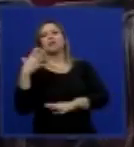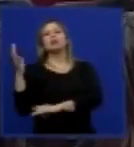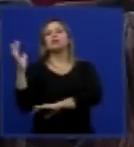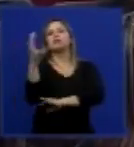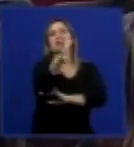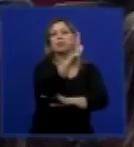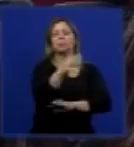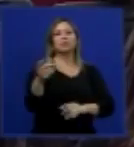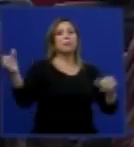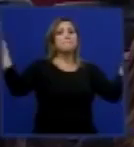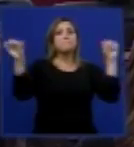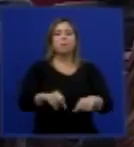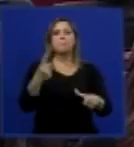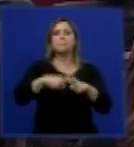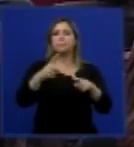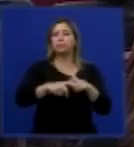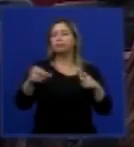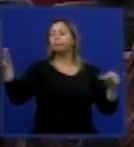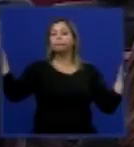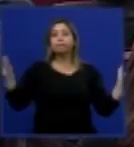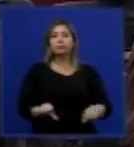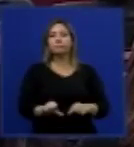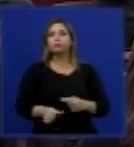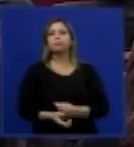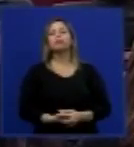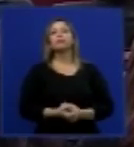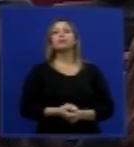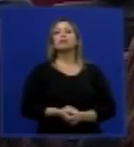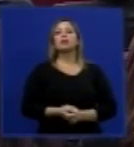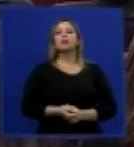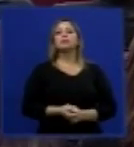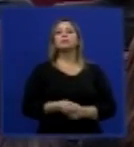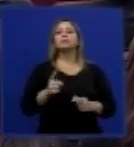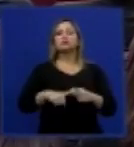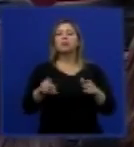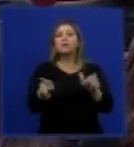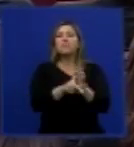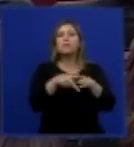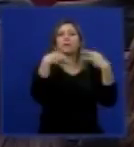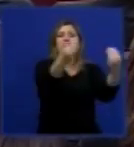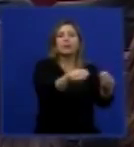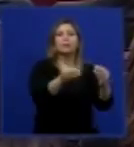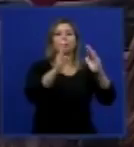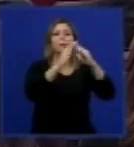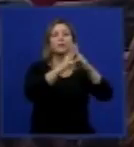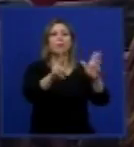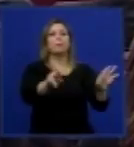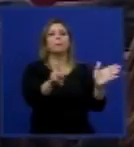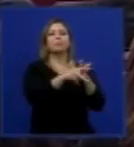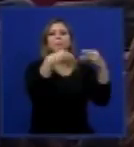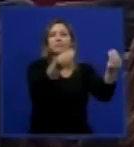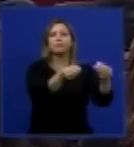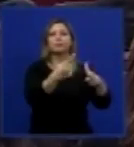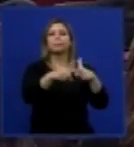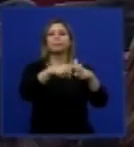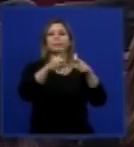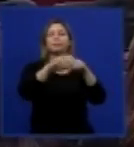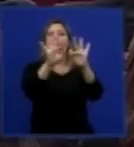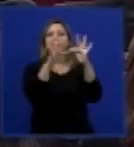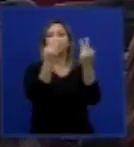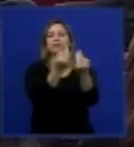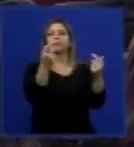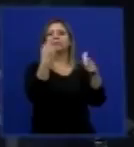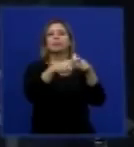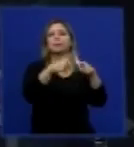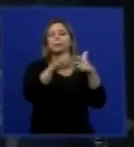porque aí sim nós estaremos trazendo um problema para pras nossas casas paraas nossas famílias paraa saúde da nossa